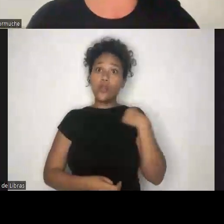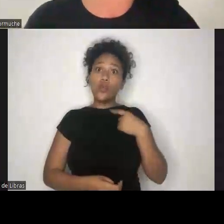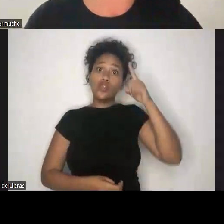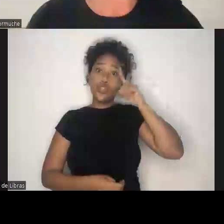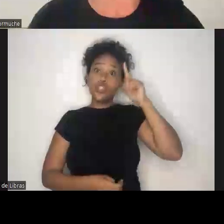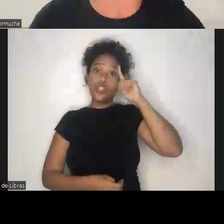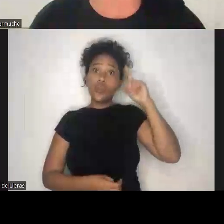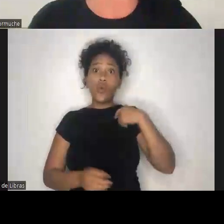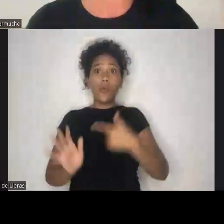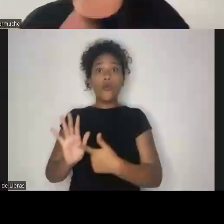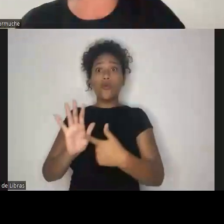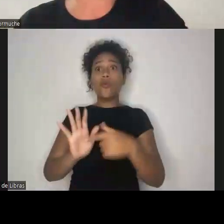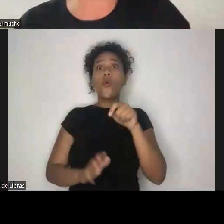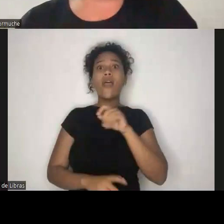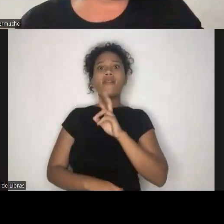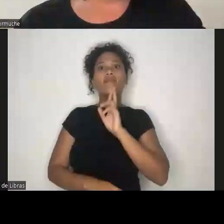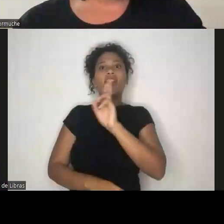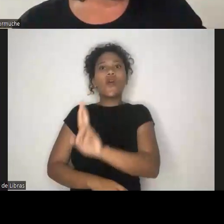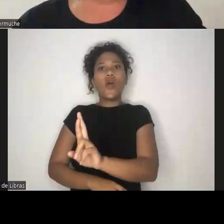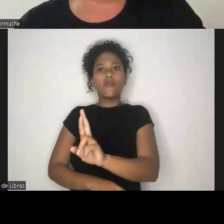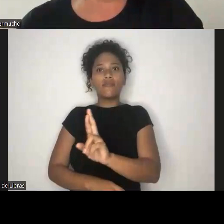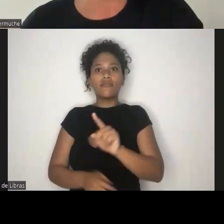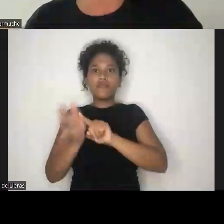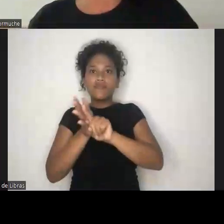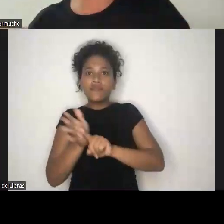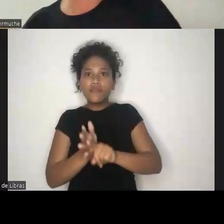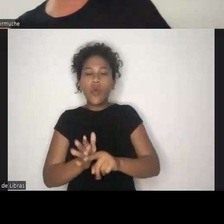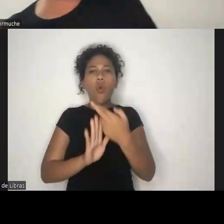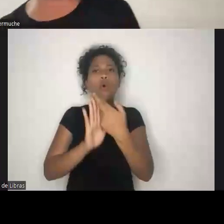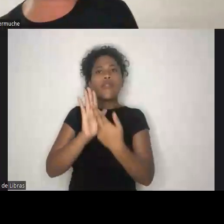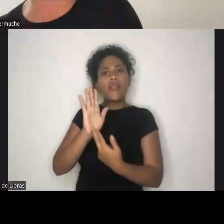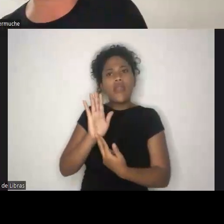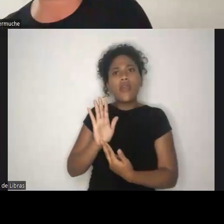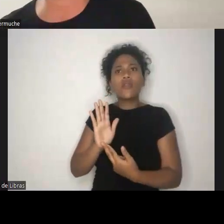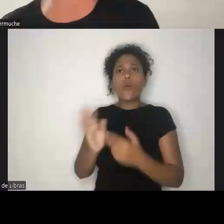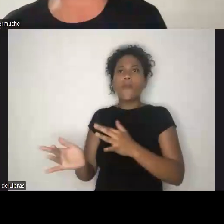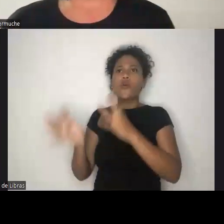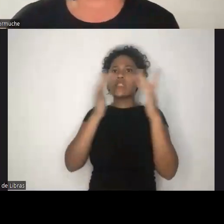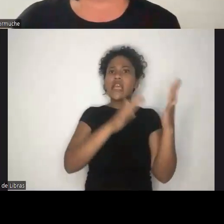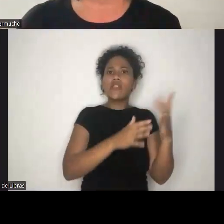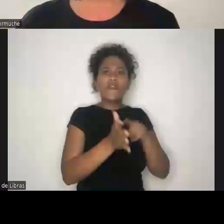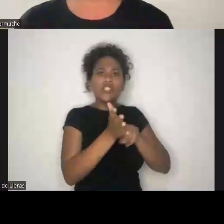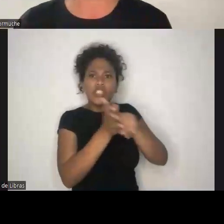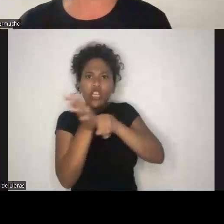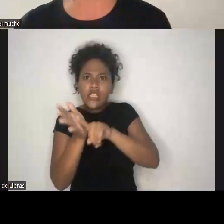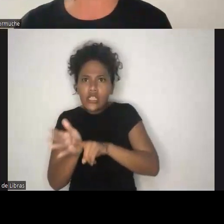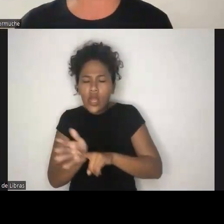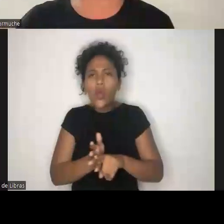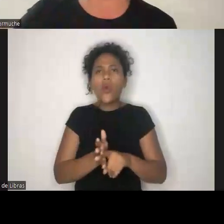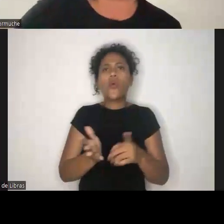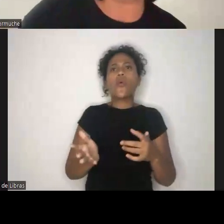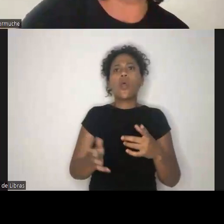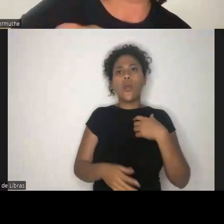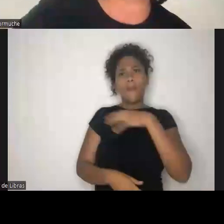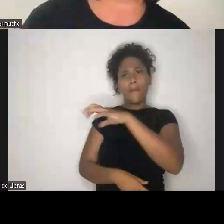resultado E aqui por exemplo análise de decupagem de roteiro todo aquele processo de investigação de criação eu pego um roteiro